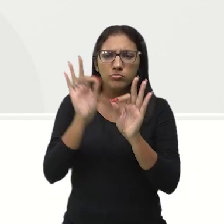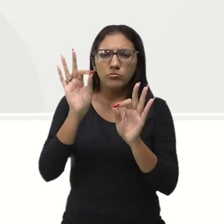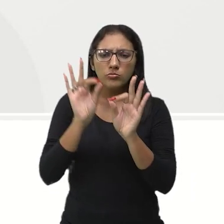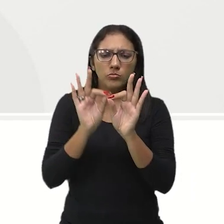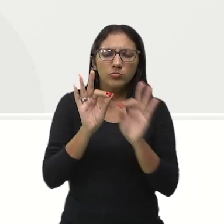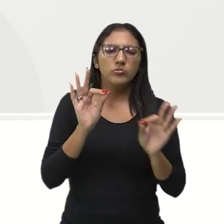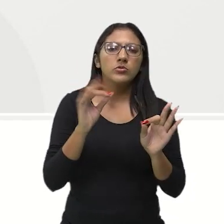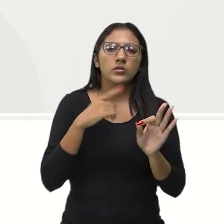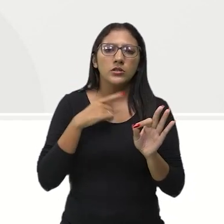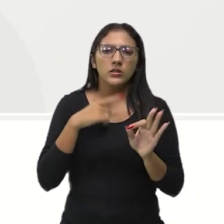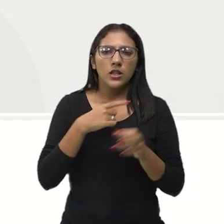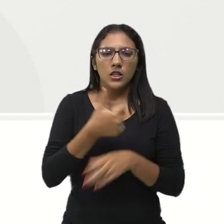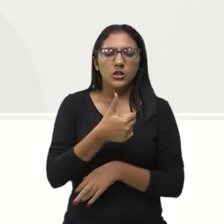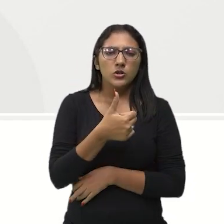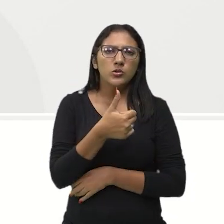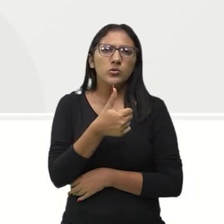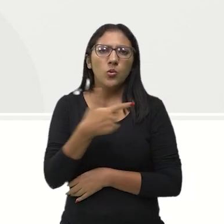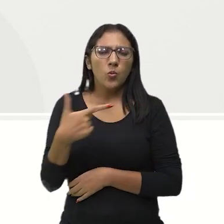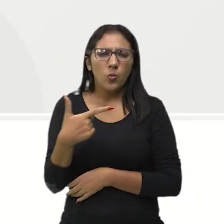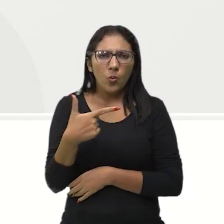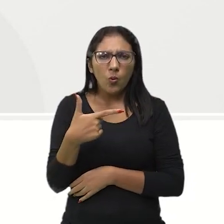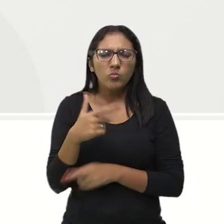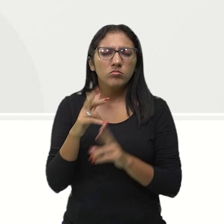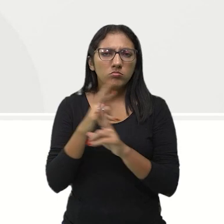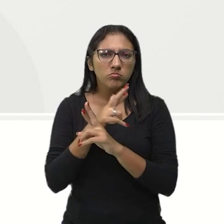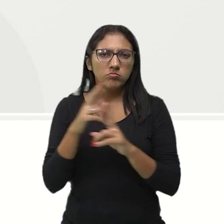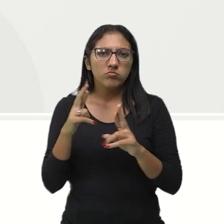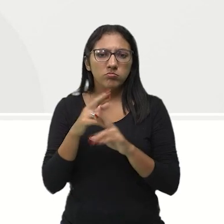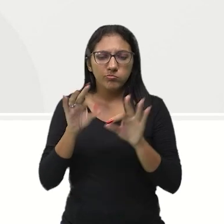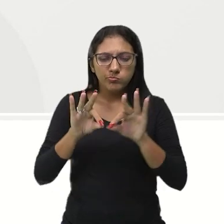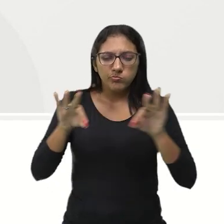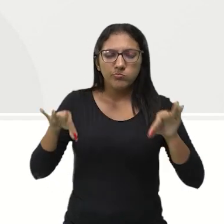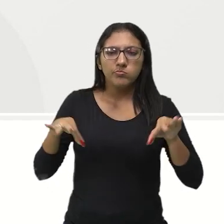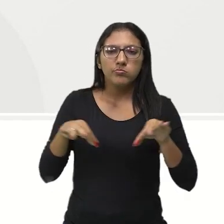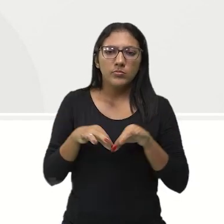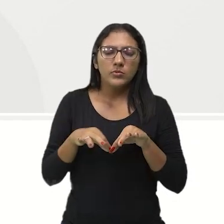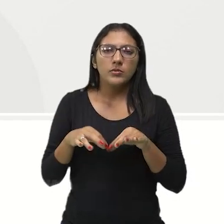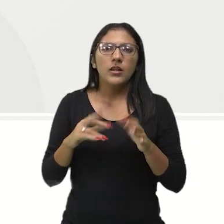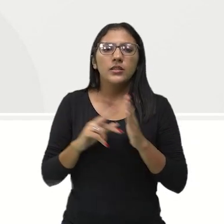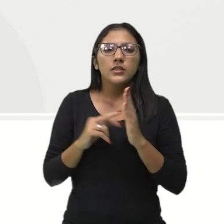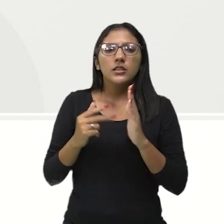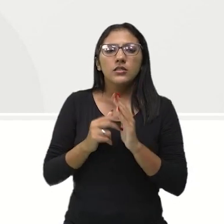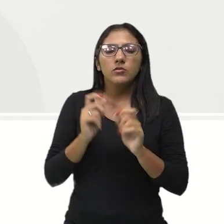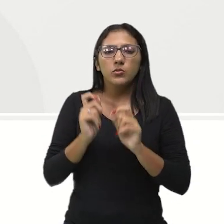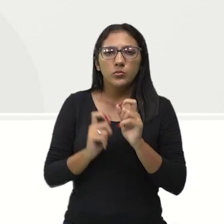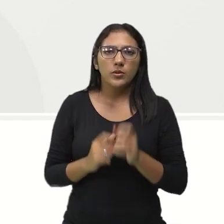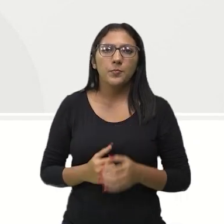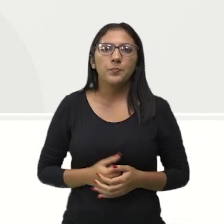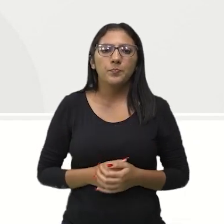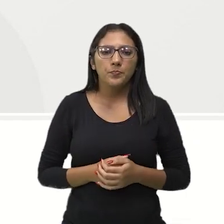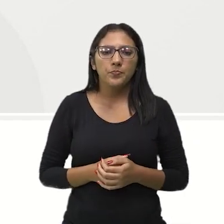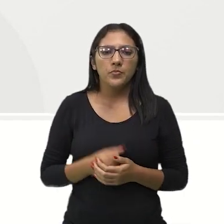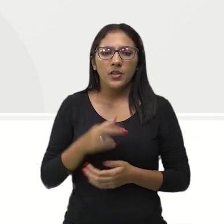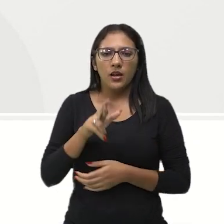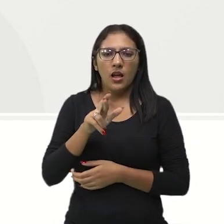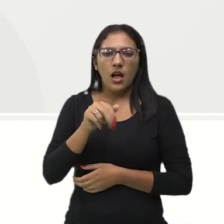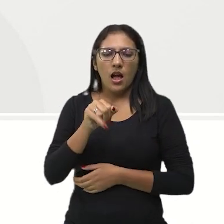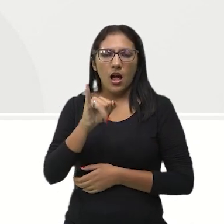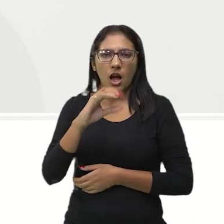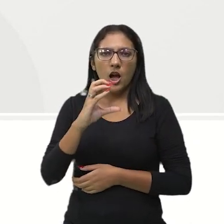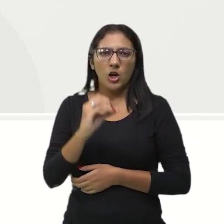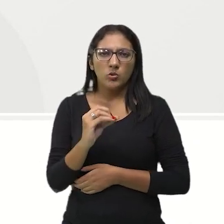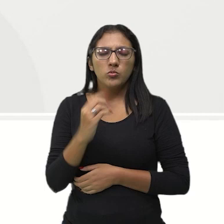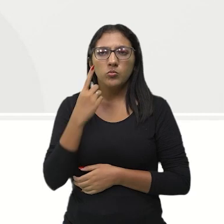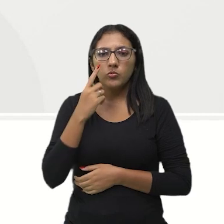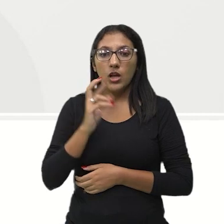ó, que o raio é igual a 6, tá legal? Beleza? Porque a gente já sabe que o